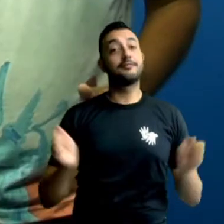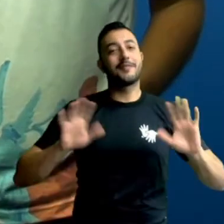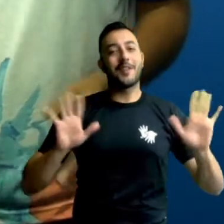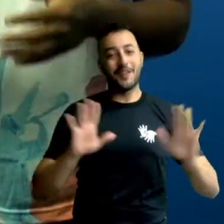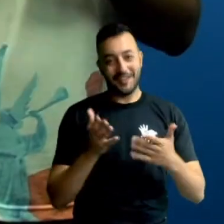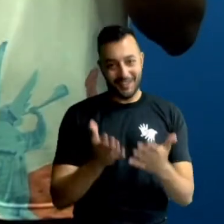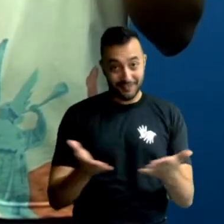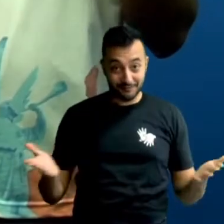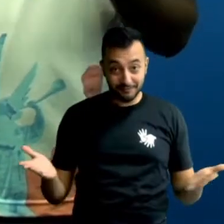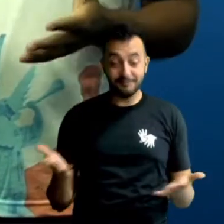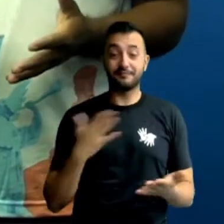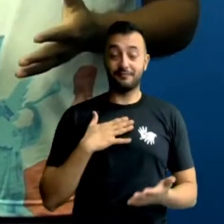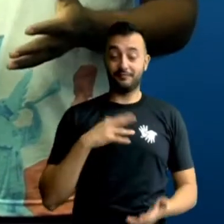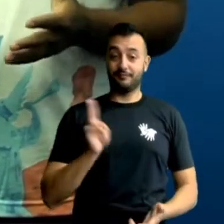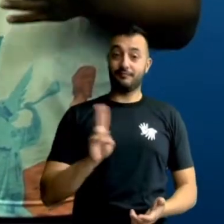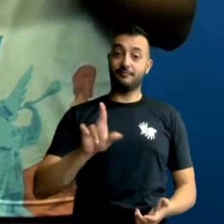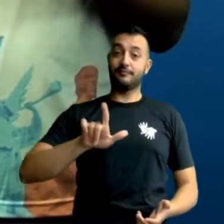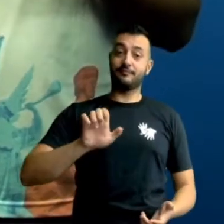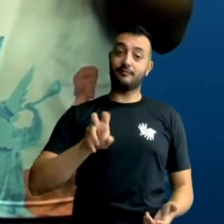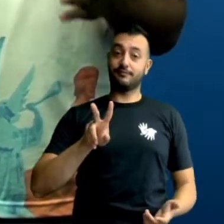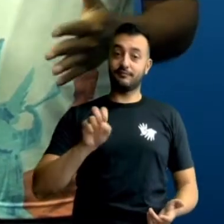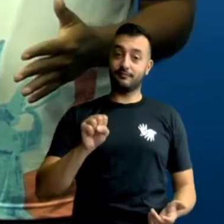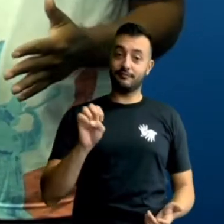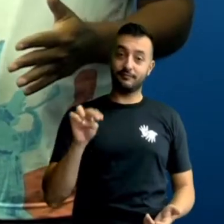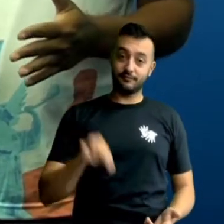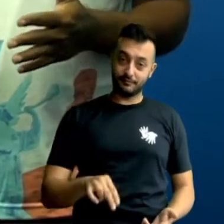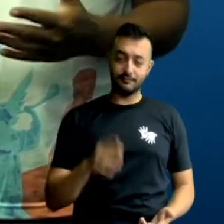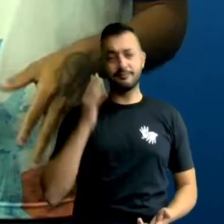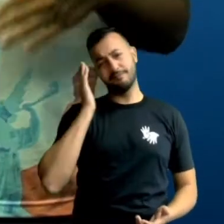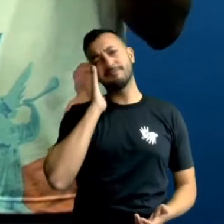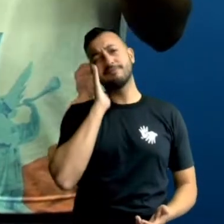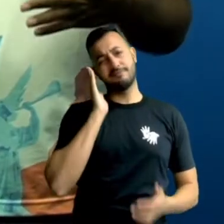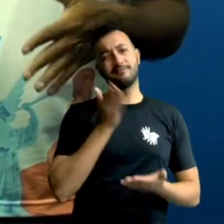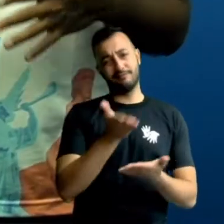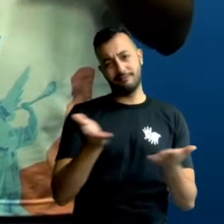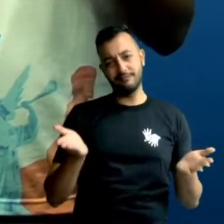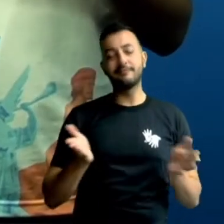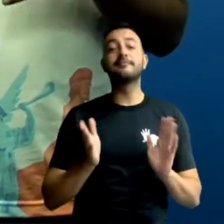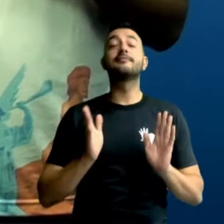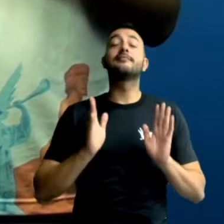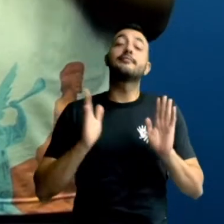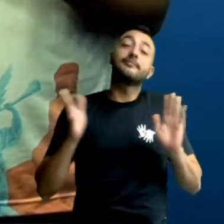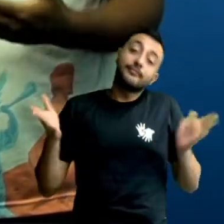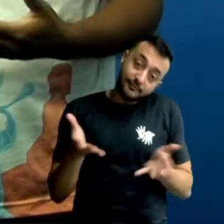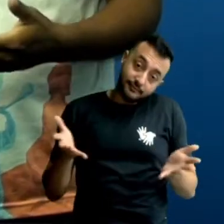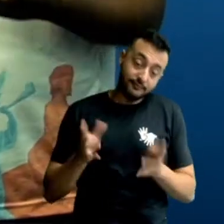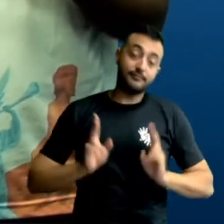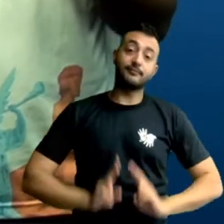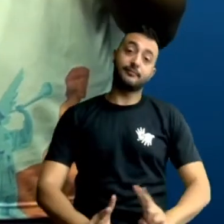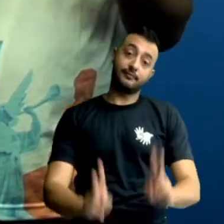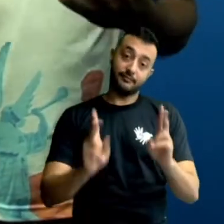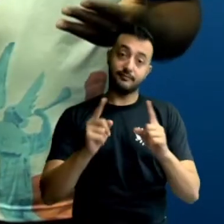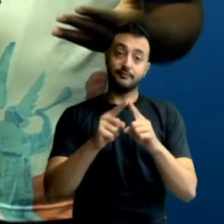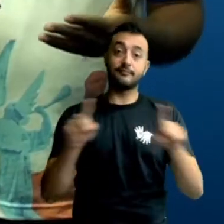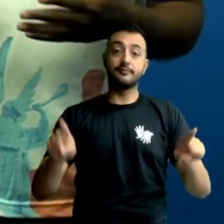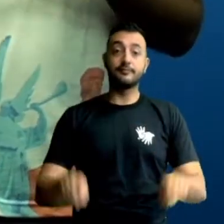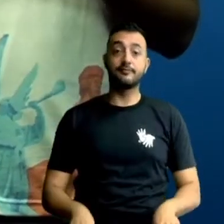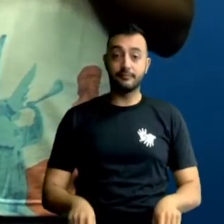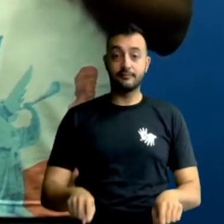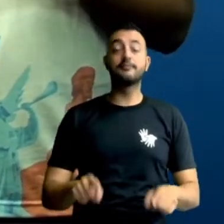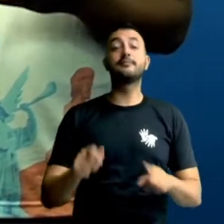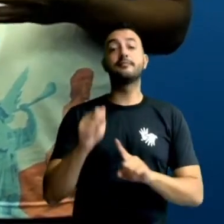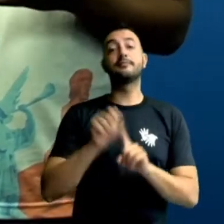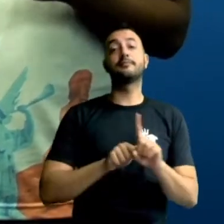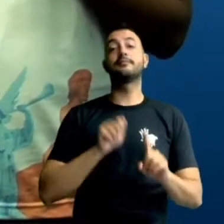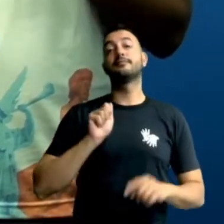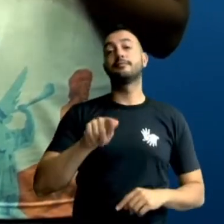Olá, turma! Eu me chamo Levison Thiago, como vocês já sabem, certo? E hoje nós iremos dar continuidade ao projeto do